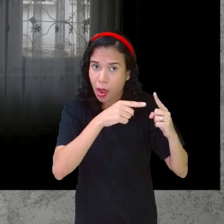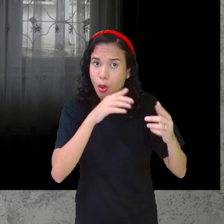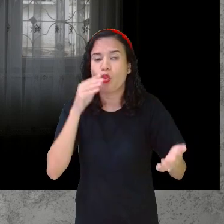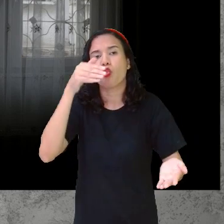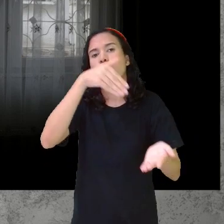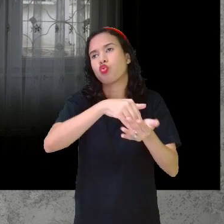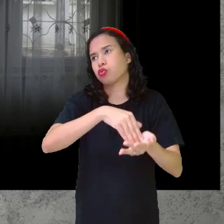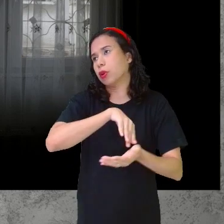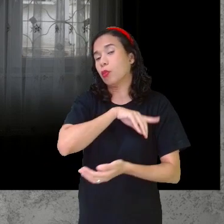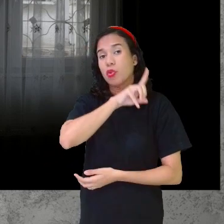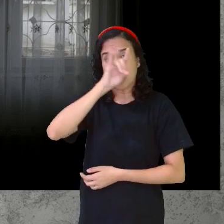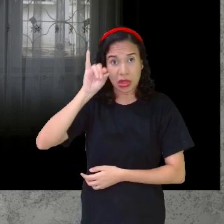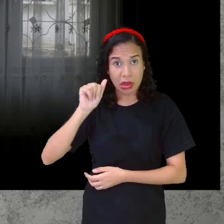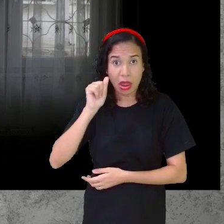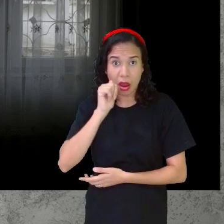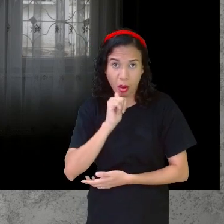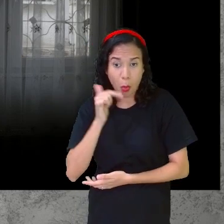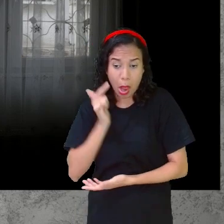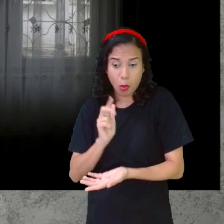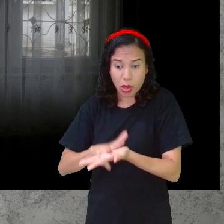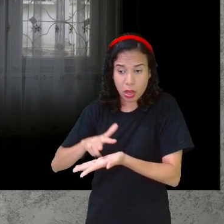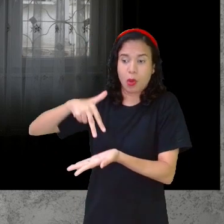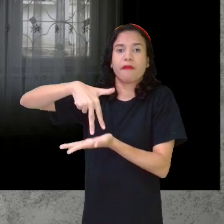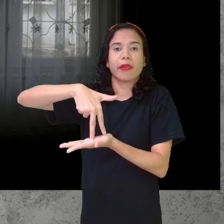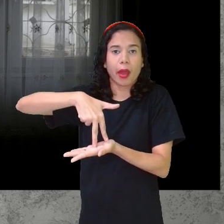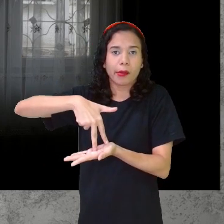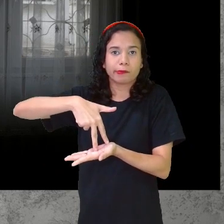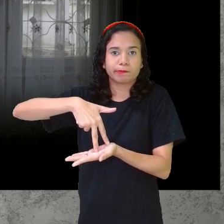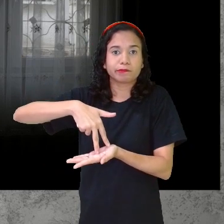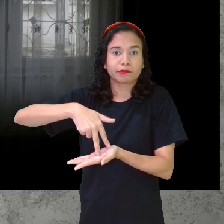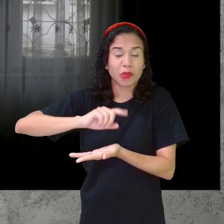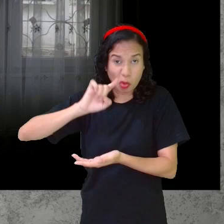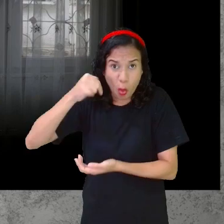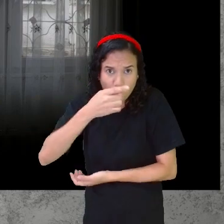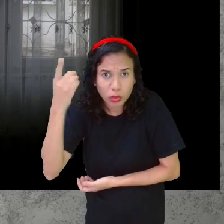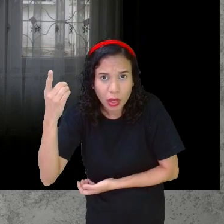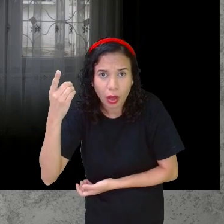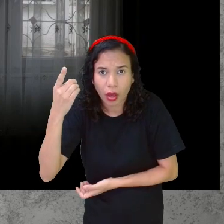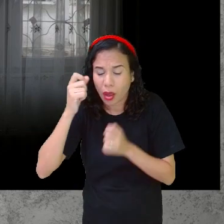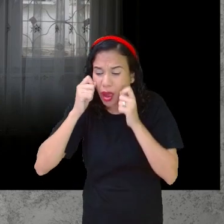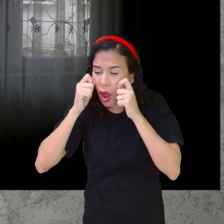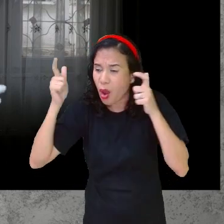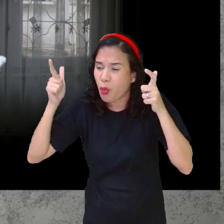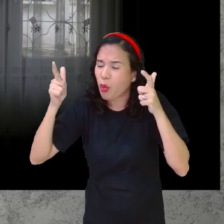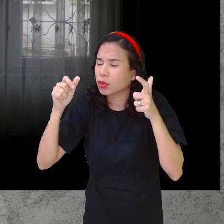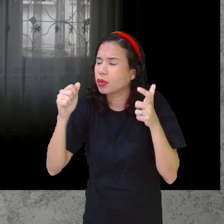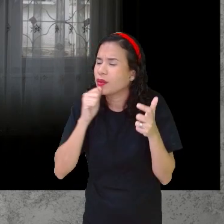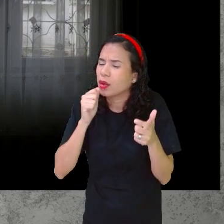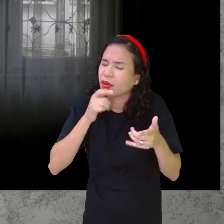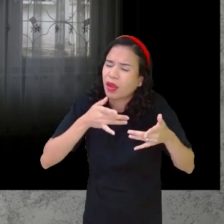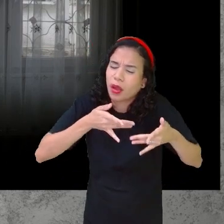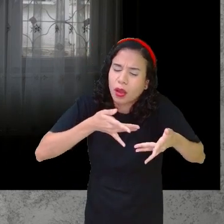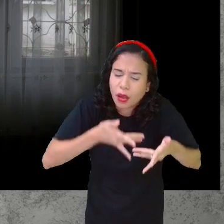último dia que Alicia se levantou. No dia seguinte, ela amanheceu prostrada na